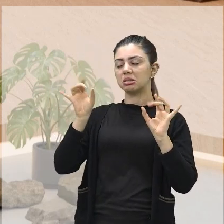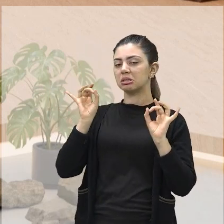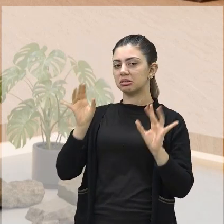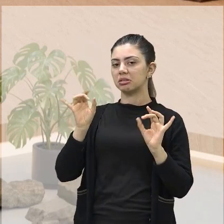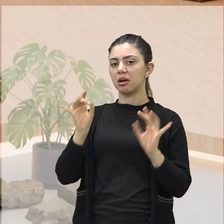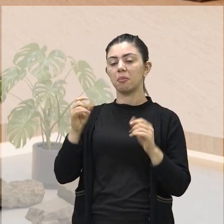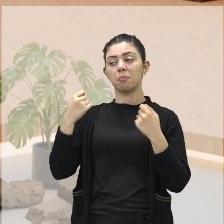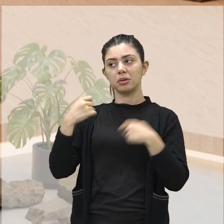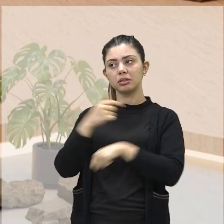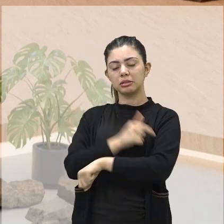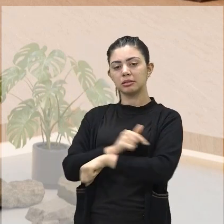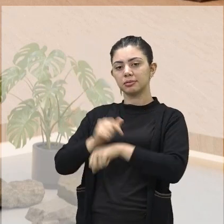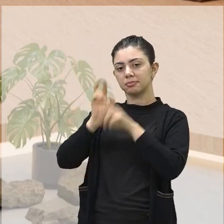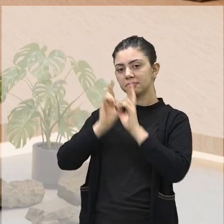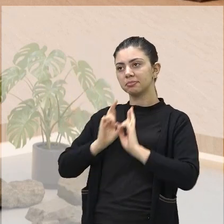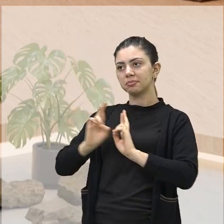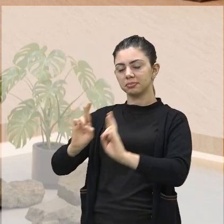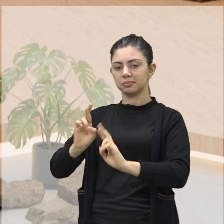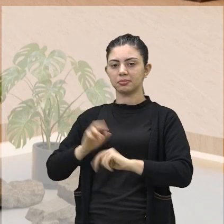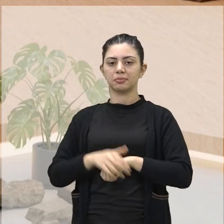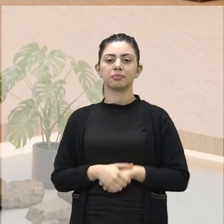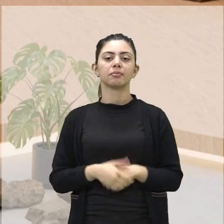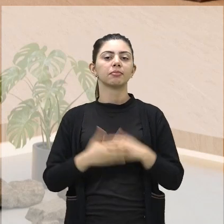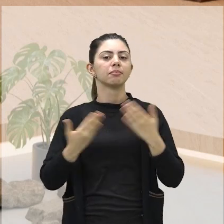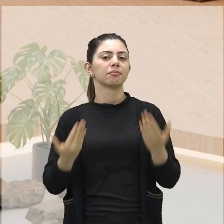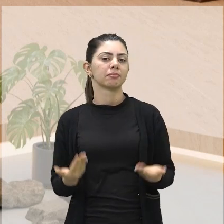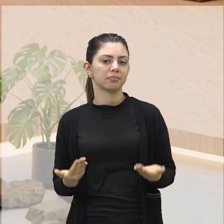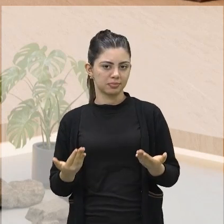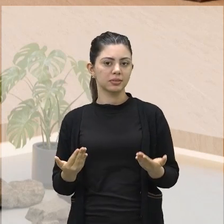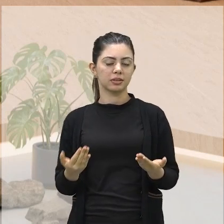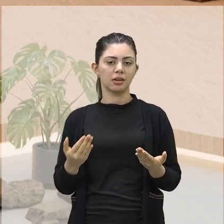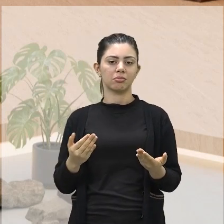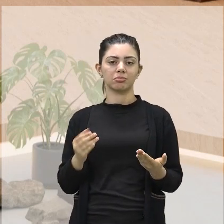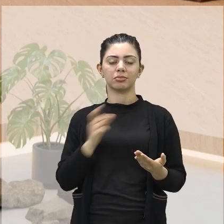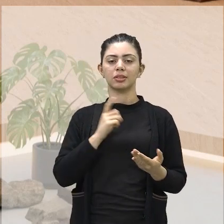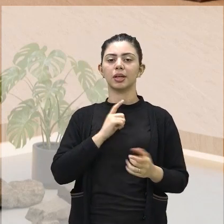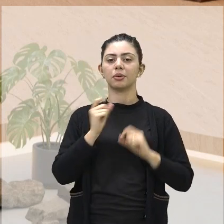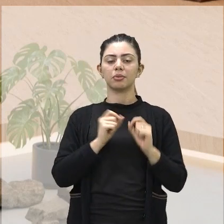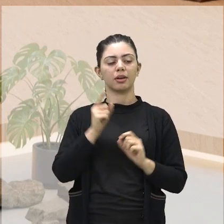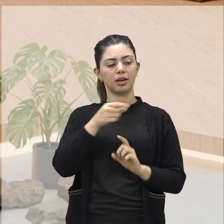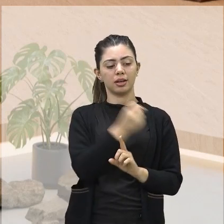deve ser respeitado como tal. E isso vai ser uma lógica